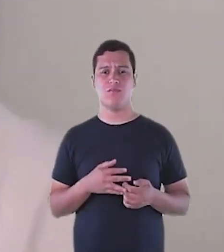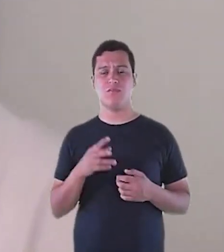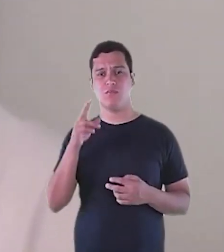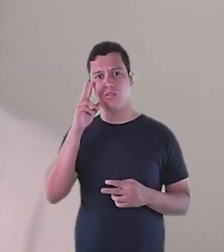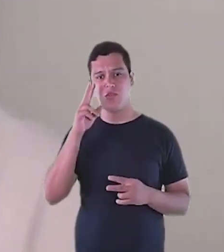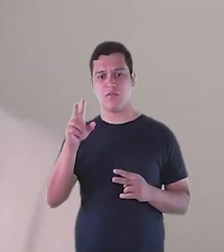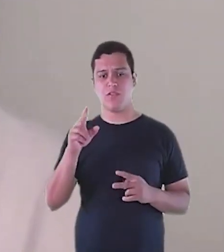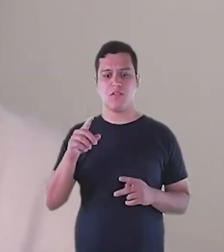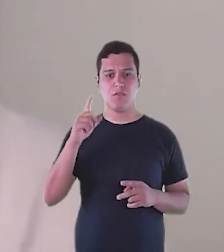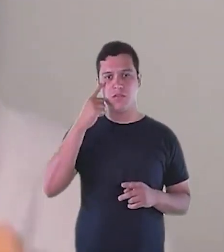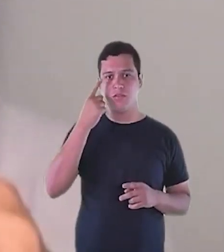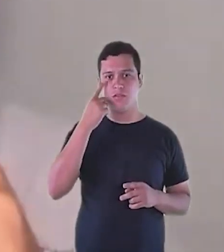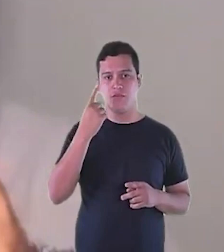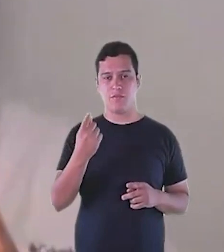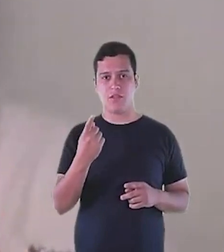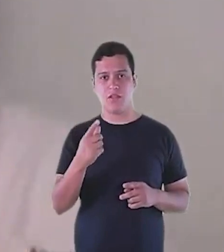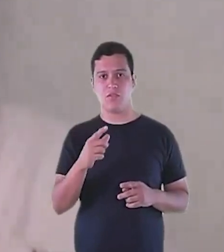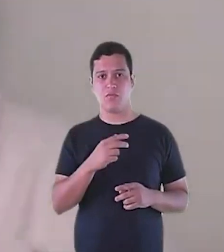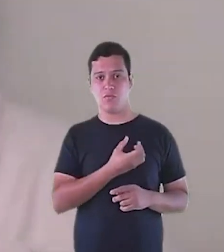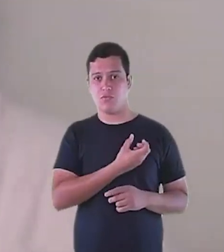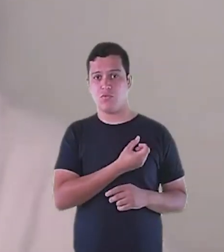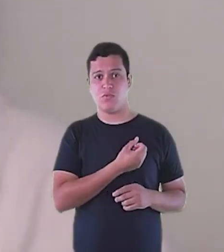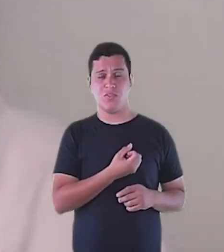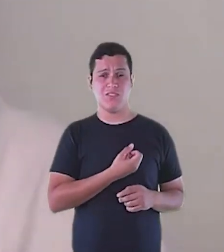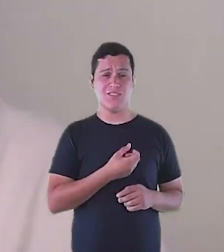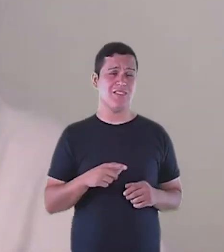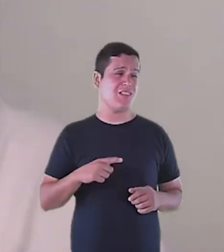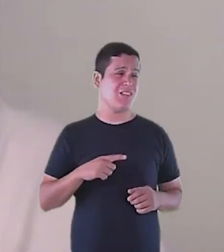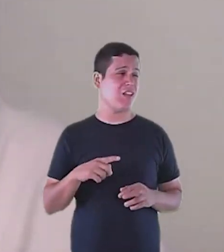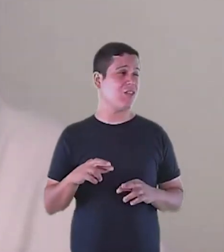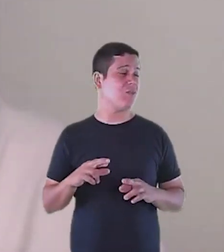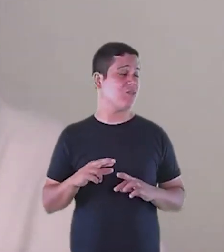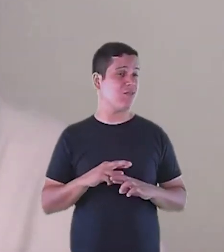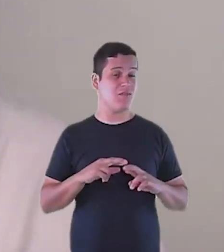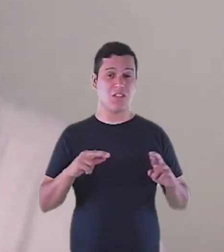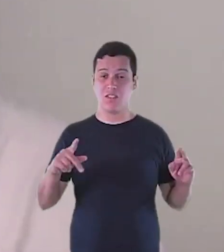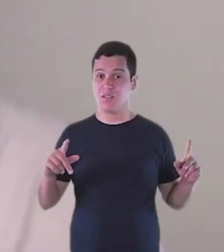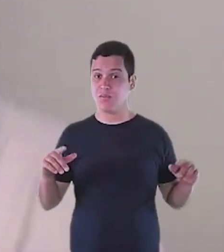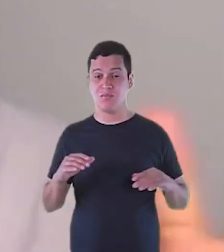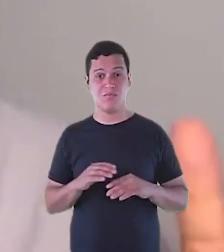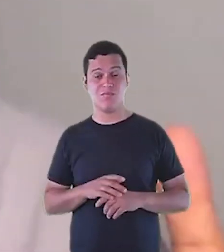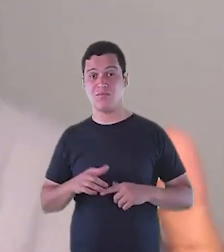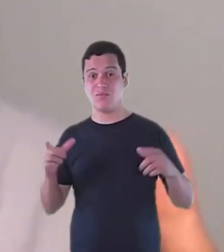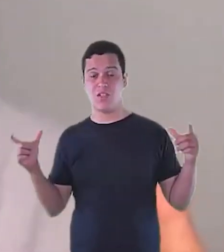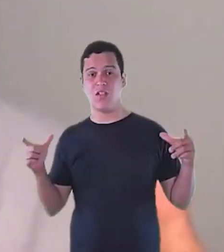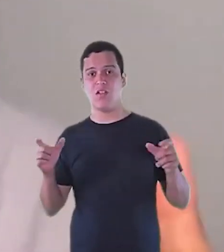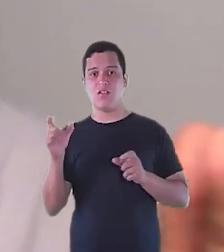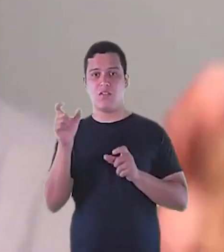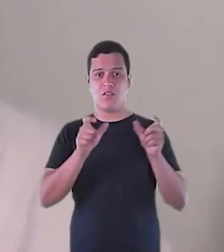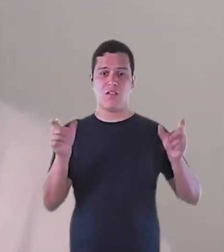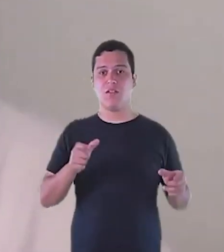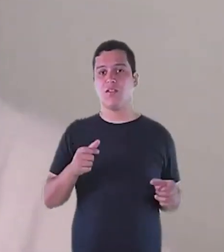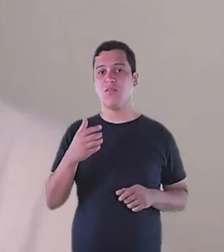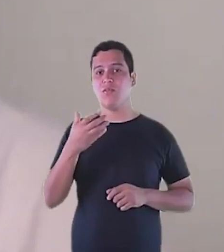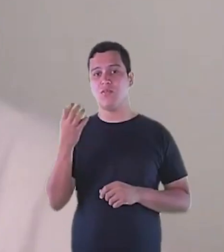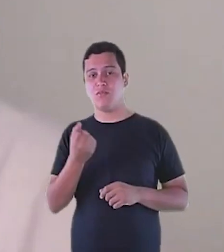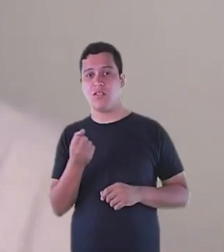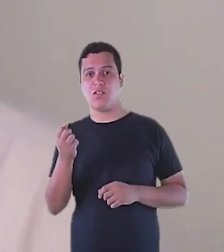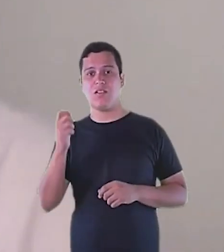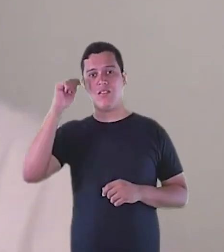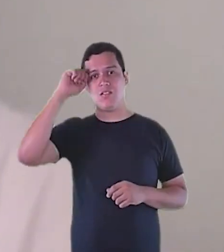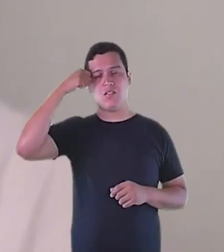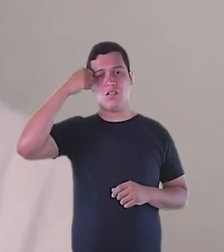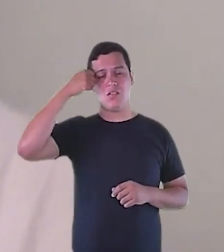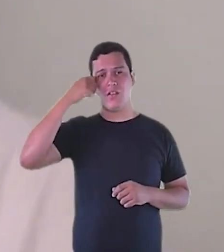indicadores sociais, há um abismo entre o Brasil branco e o Brasil negro. Então você observa, por exemplo, quantos ministros